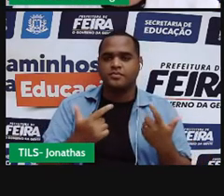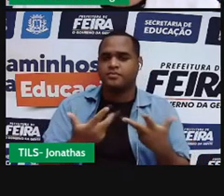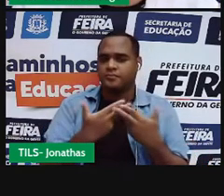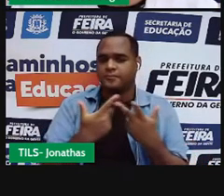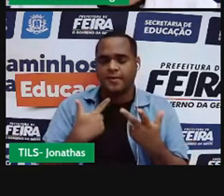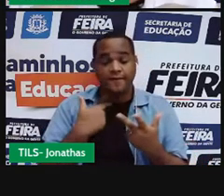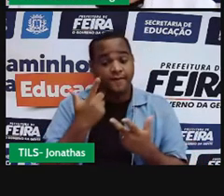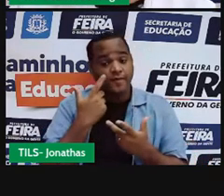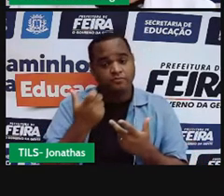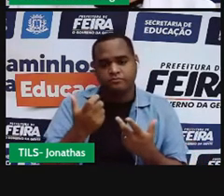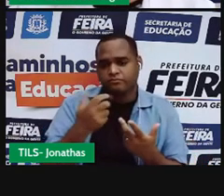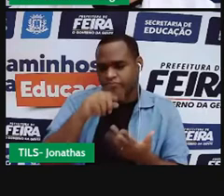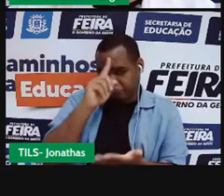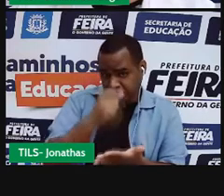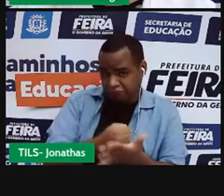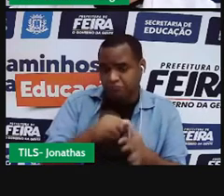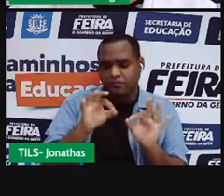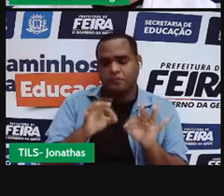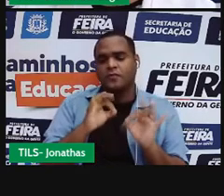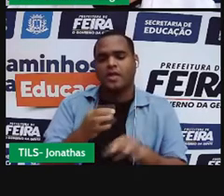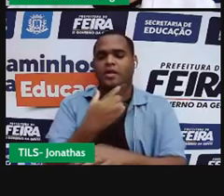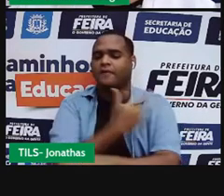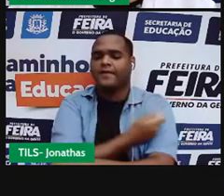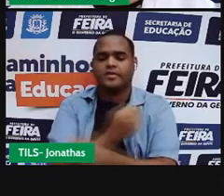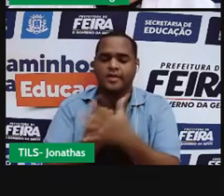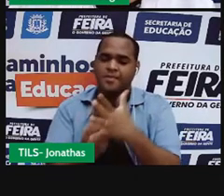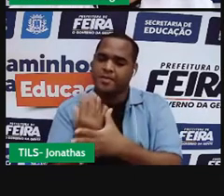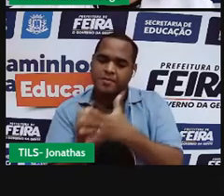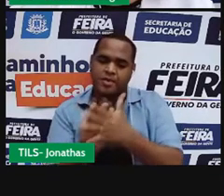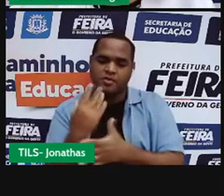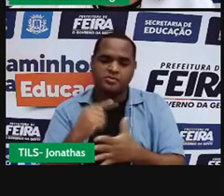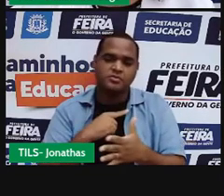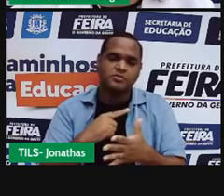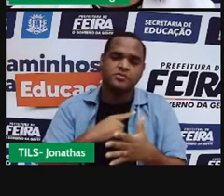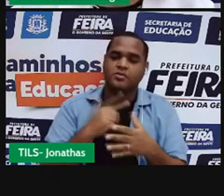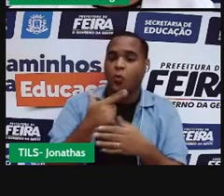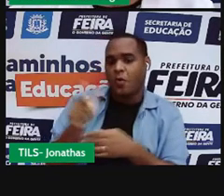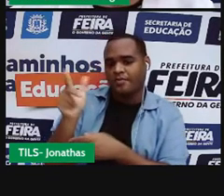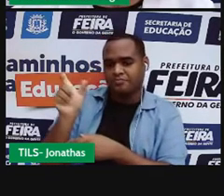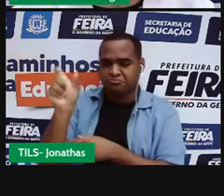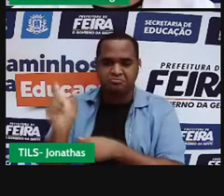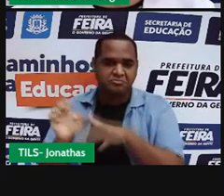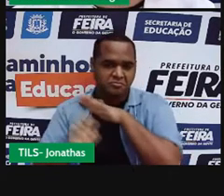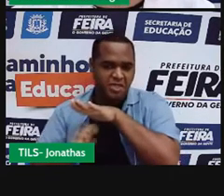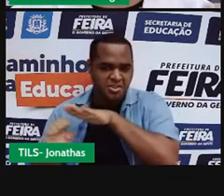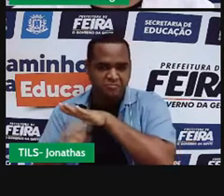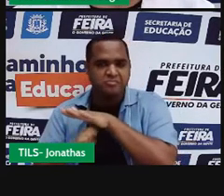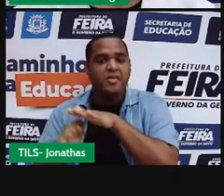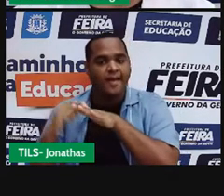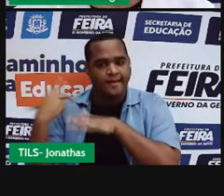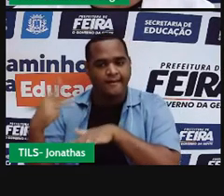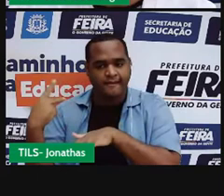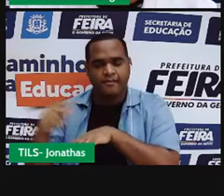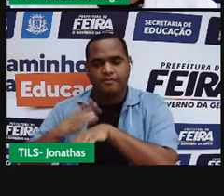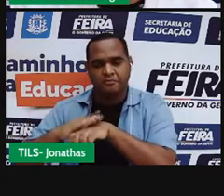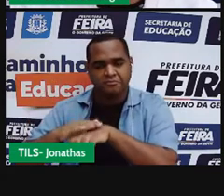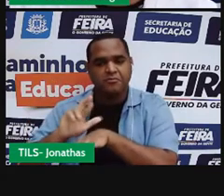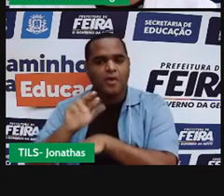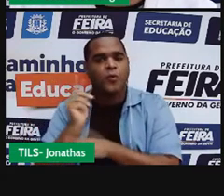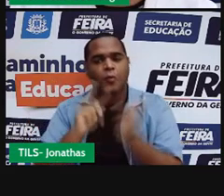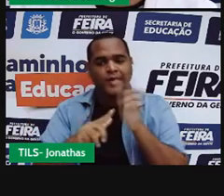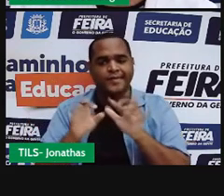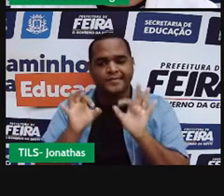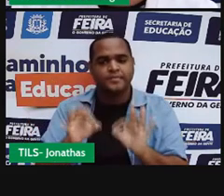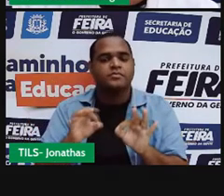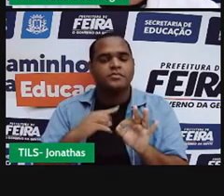vão decidir qual o método mais adequado, qual o método que aquele laboratório em específico consegue realizar. A